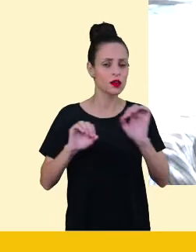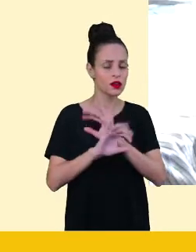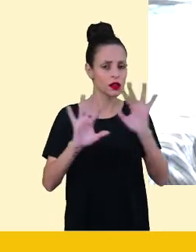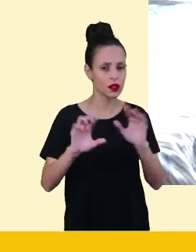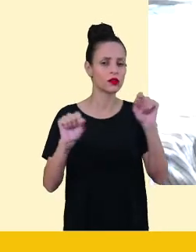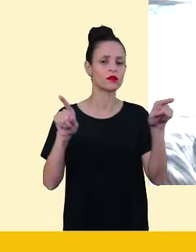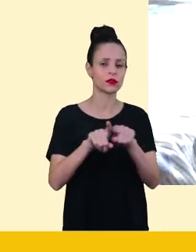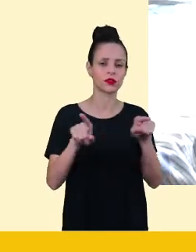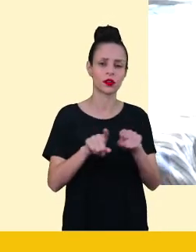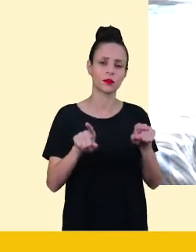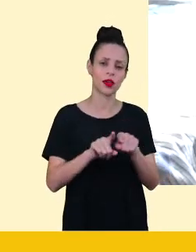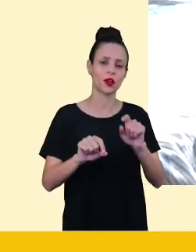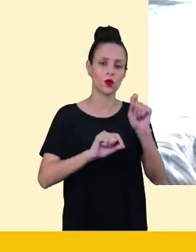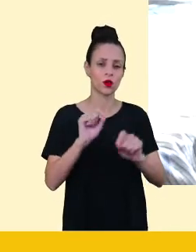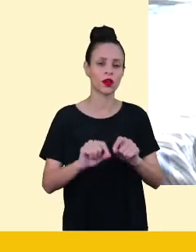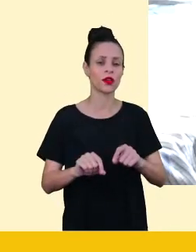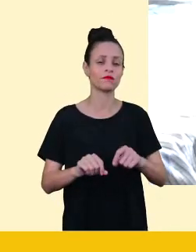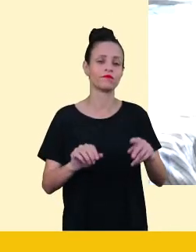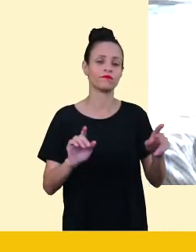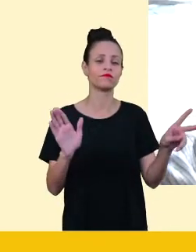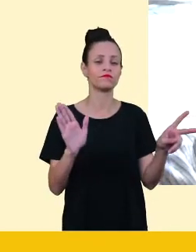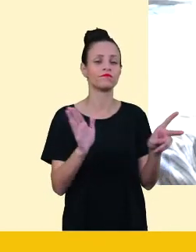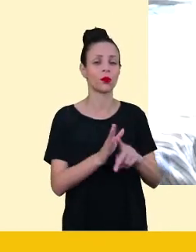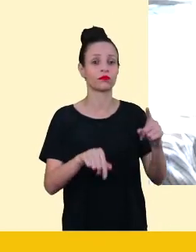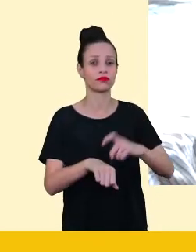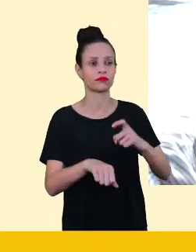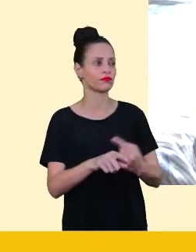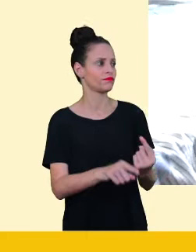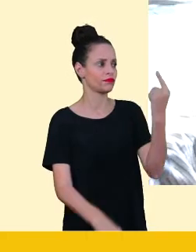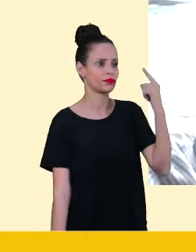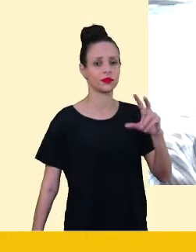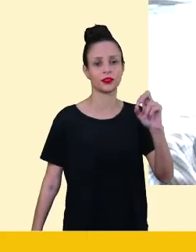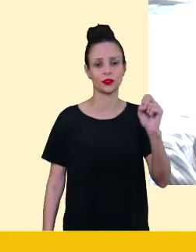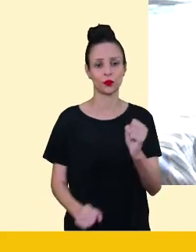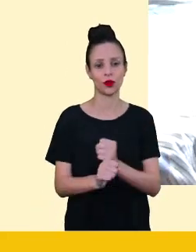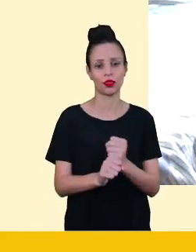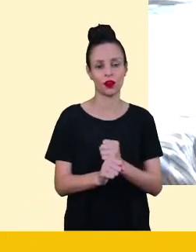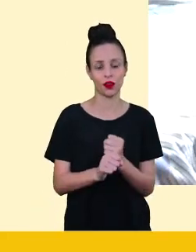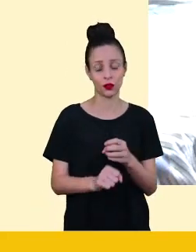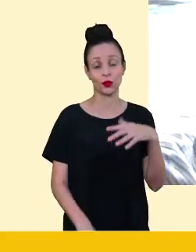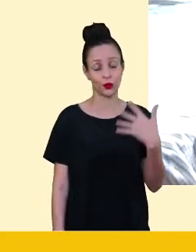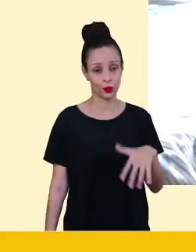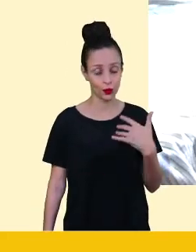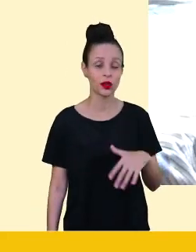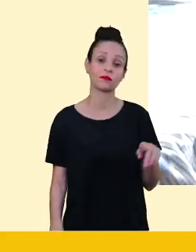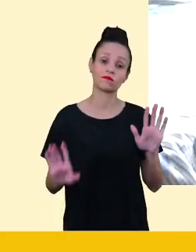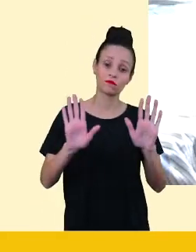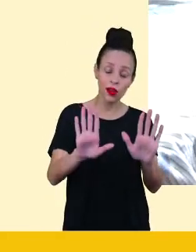claro, aprofundado pelo próprio tempo que passou, né? 50 anos não é bolinho,